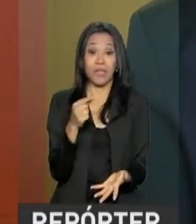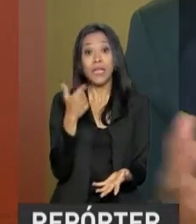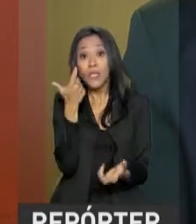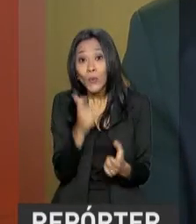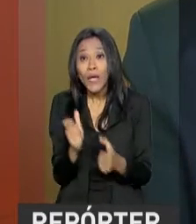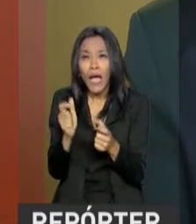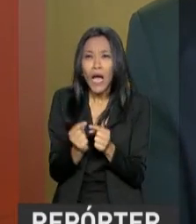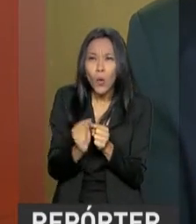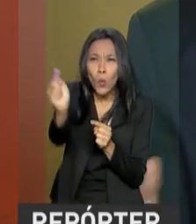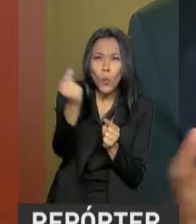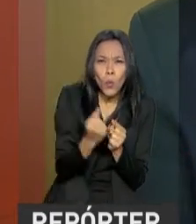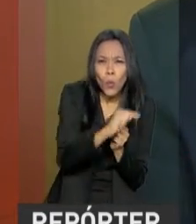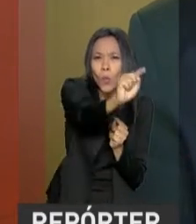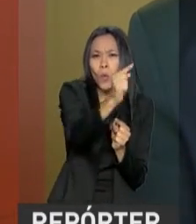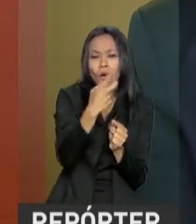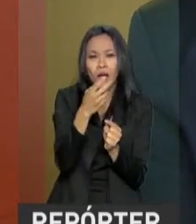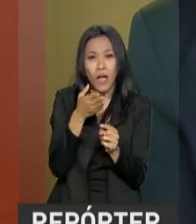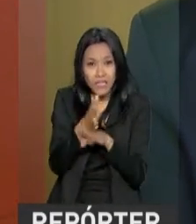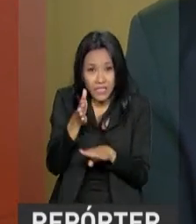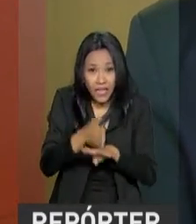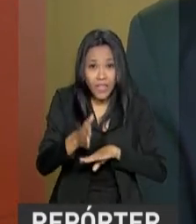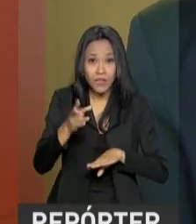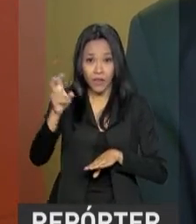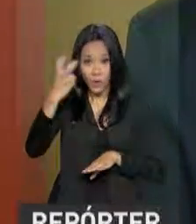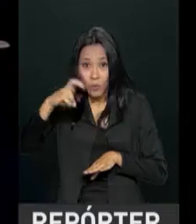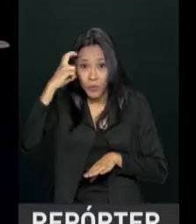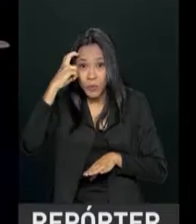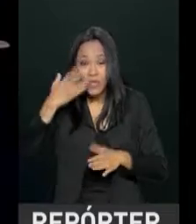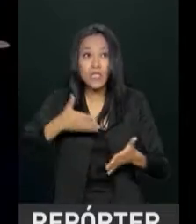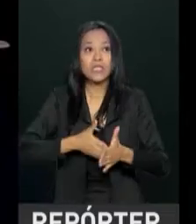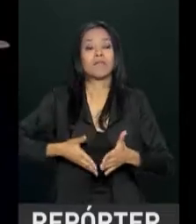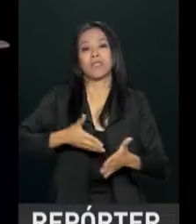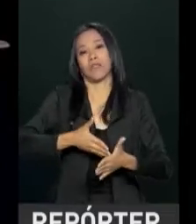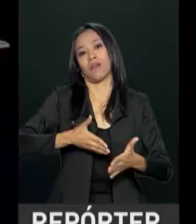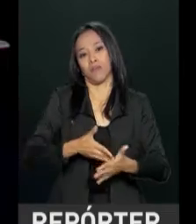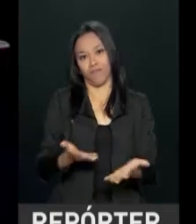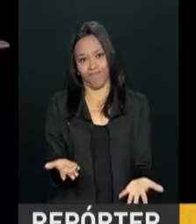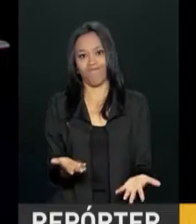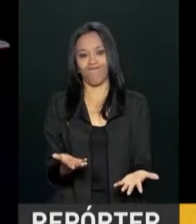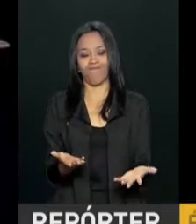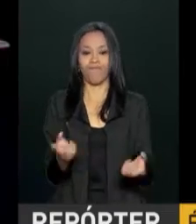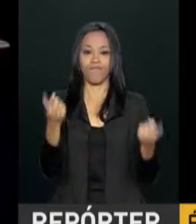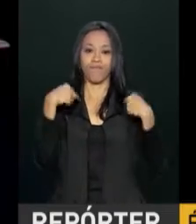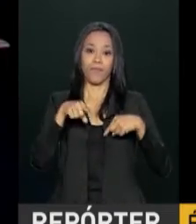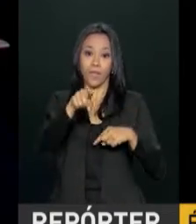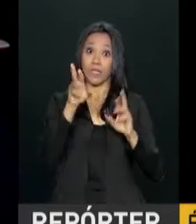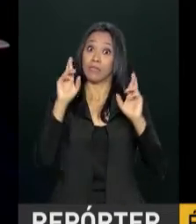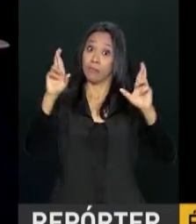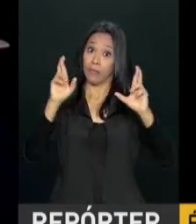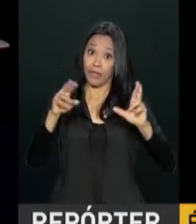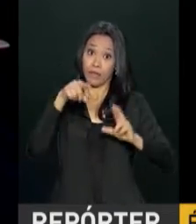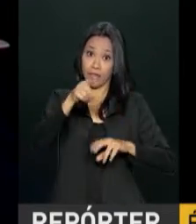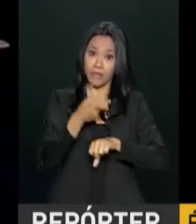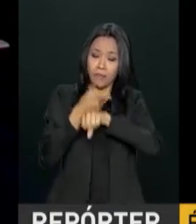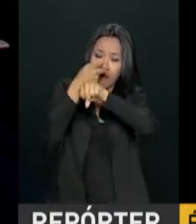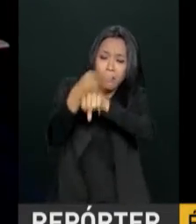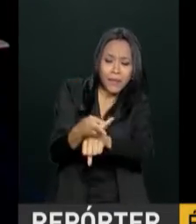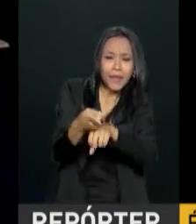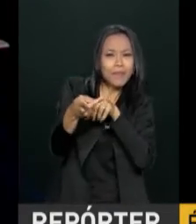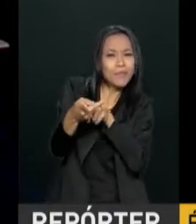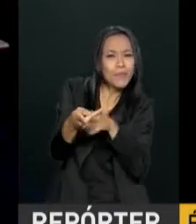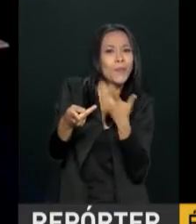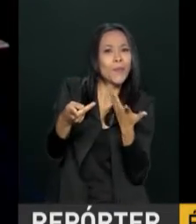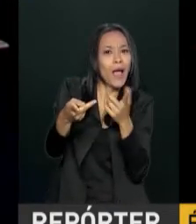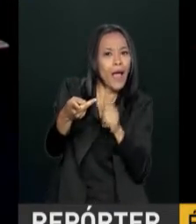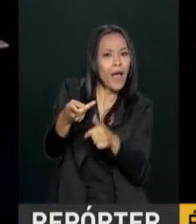o acesso à cultura é muito limitado. A gente espera que esse pequeno prêmio que está saindo agora